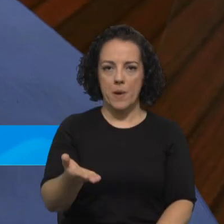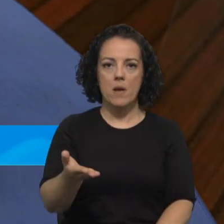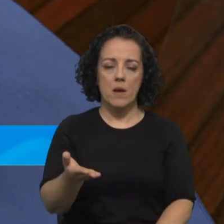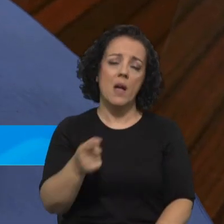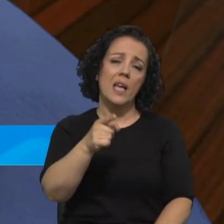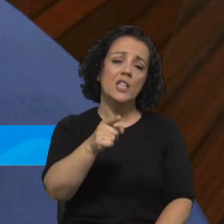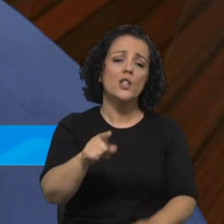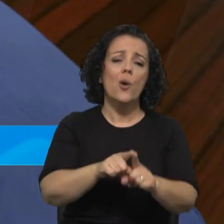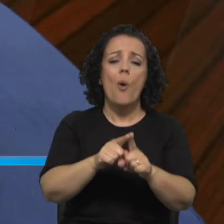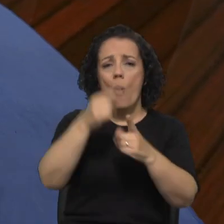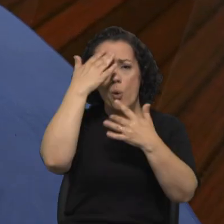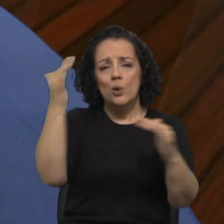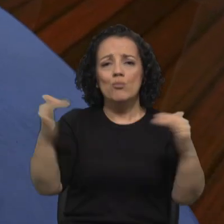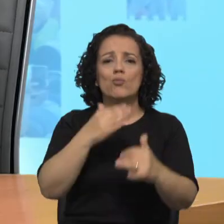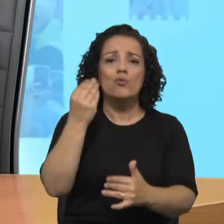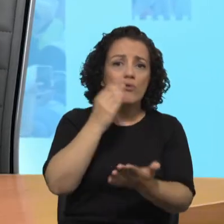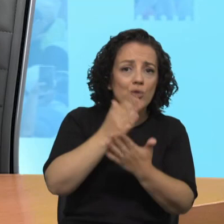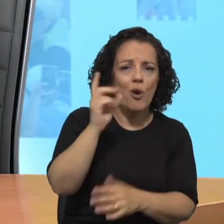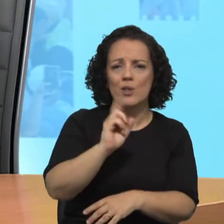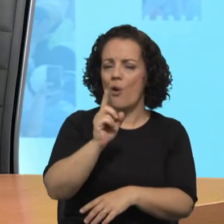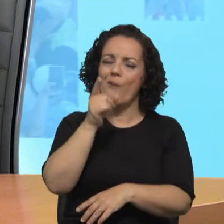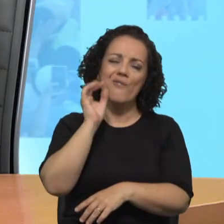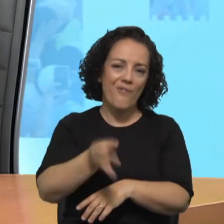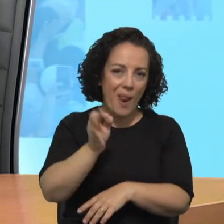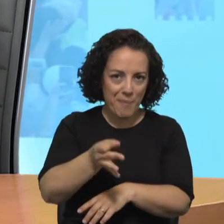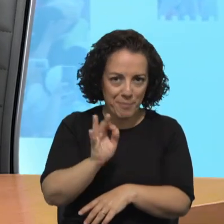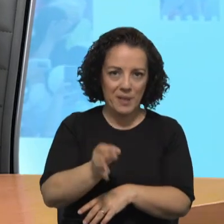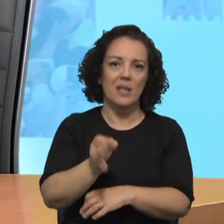convite para todos, não é só para os mais novos. Eu creio que vale mesmo a pena